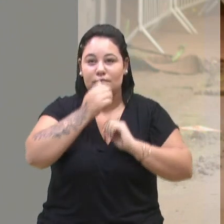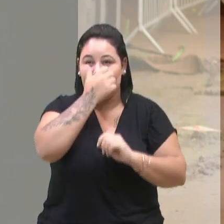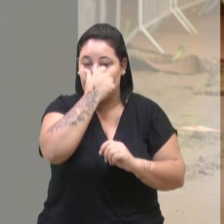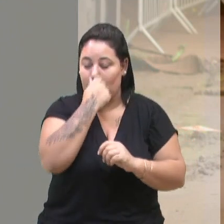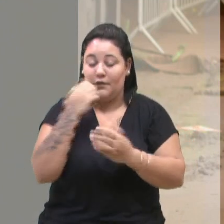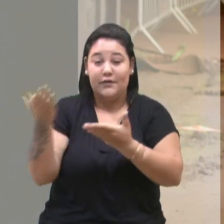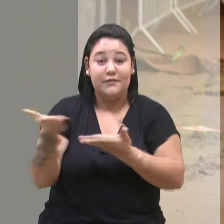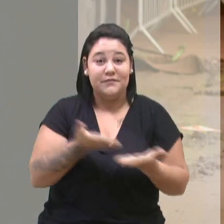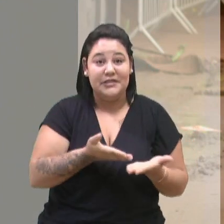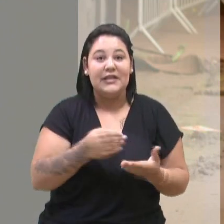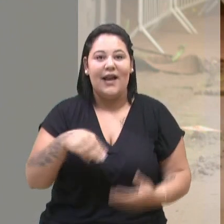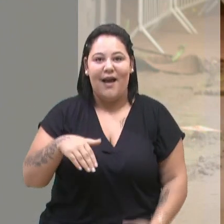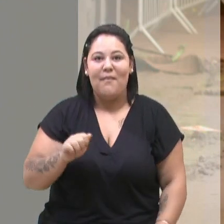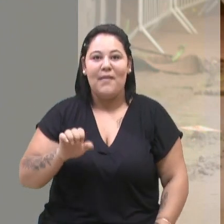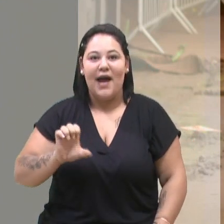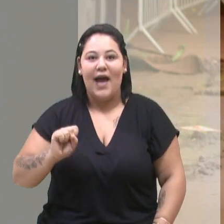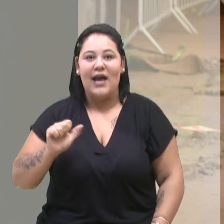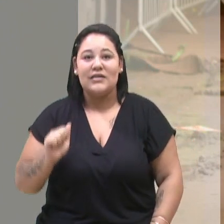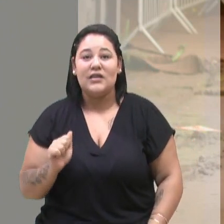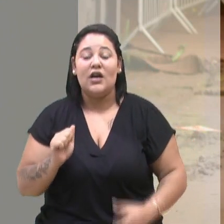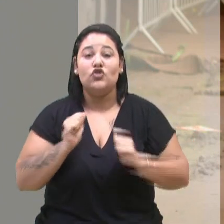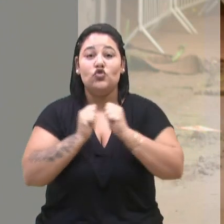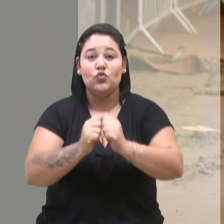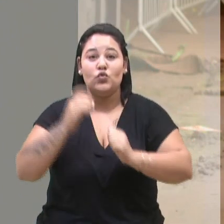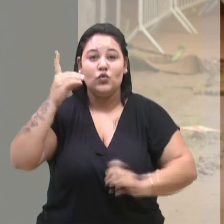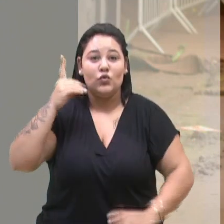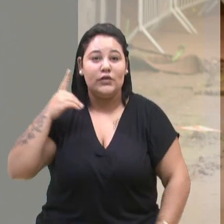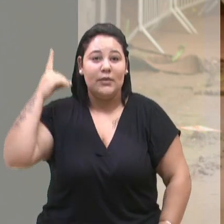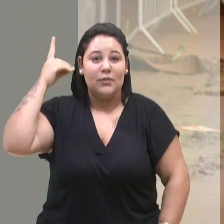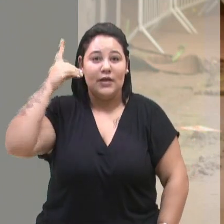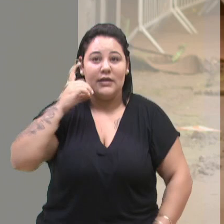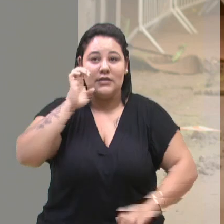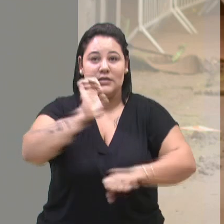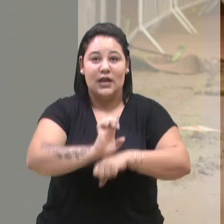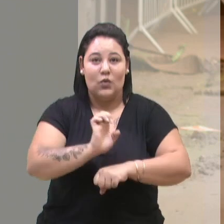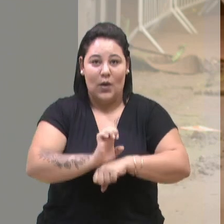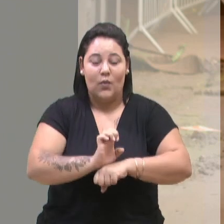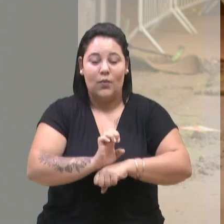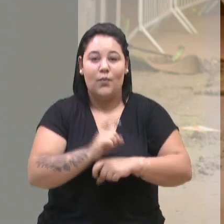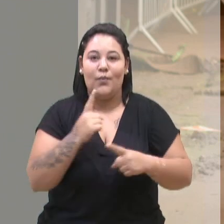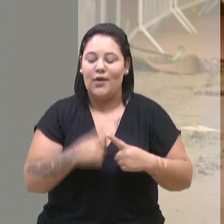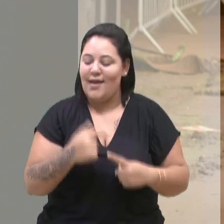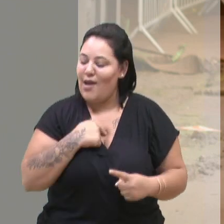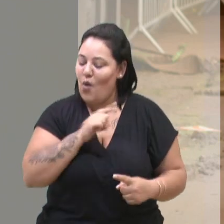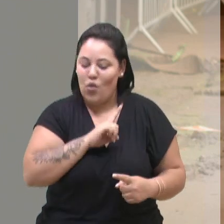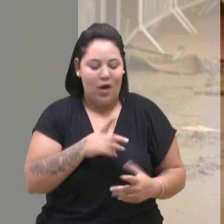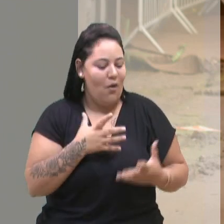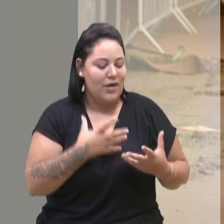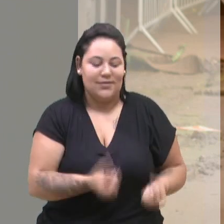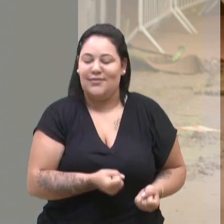Visitei a Maesa com o nosso deputado estadual Camozato, porque eu não me conformo